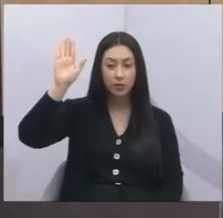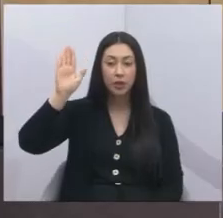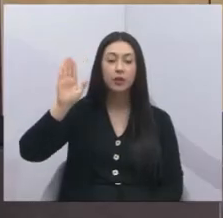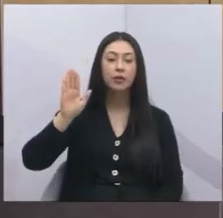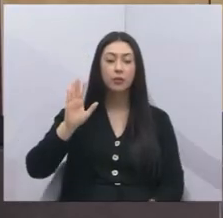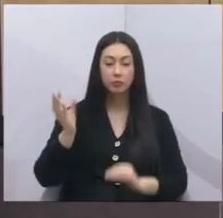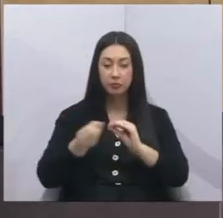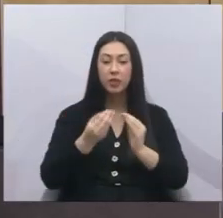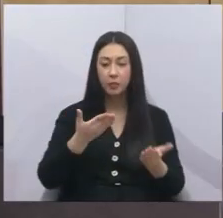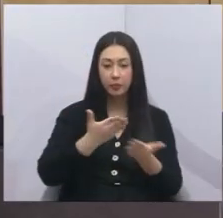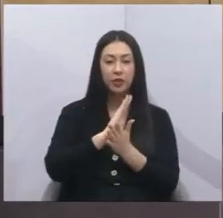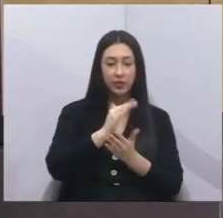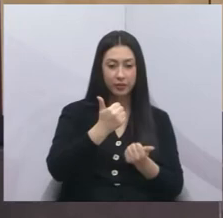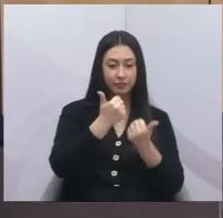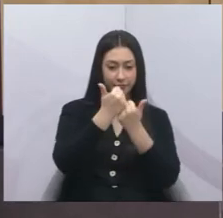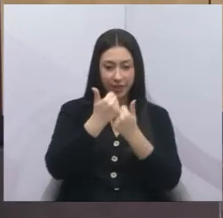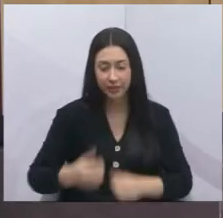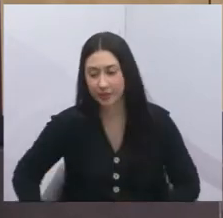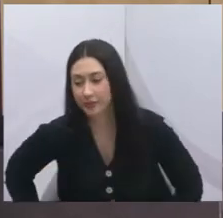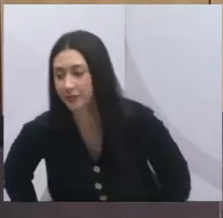Subemenda 2, aprovado.